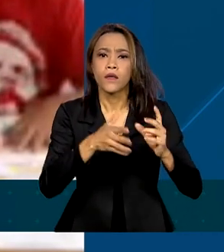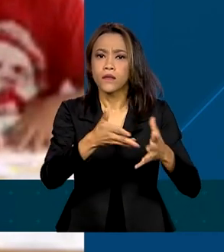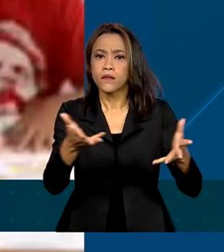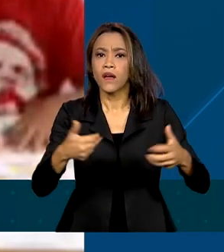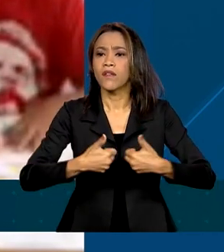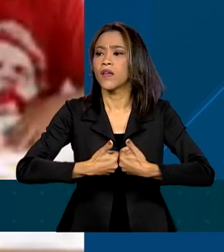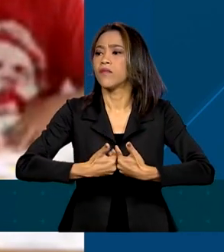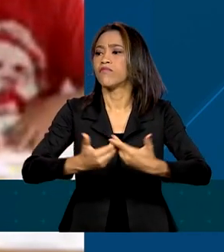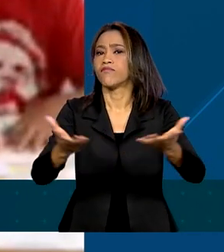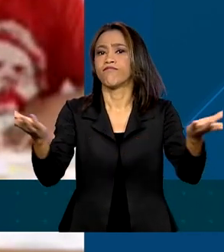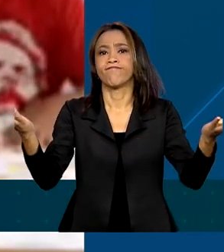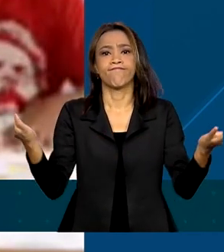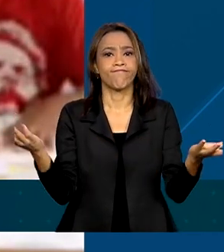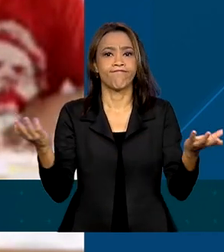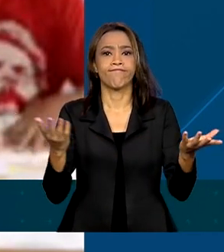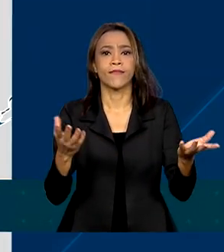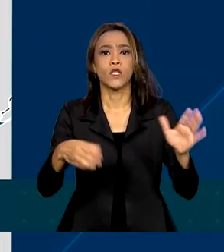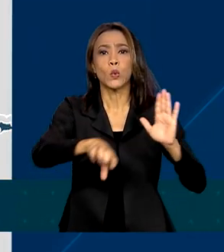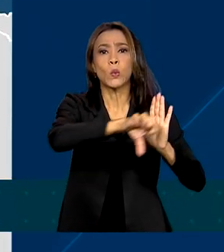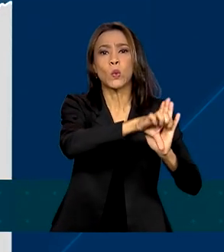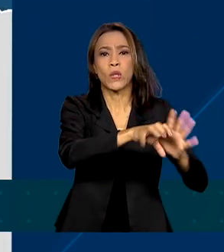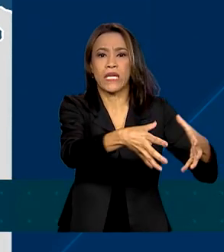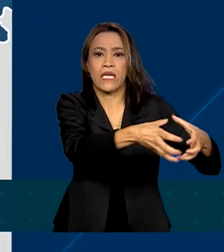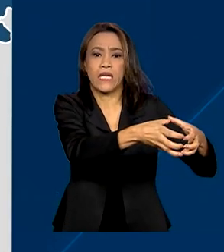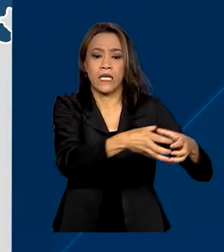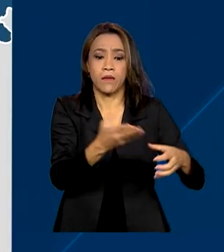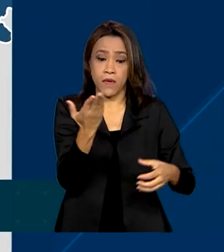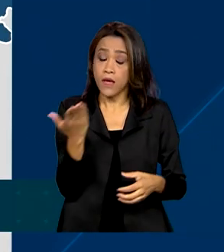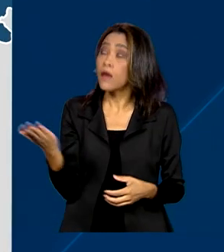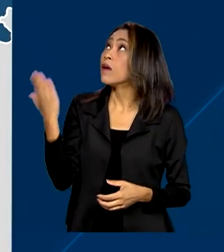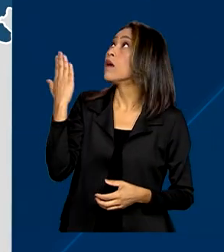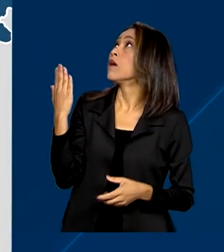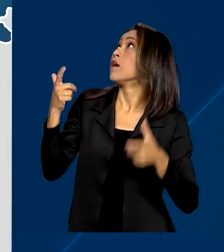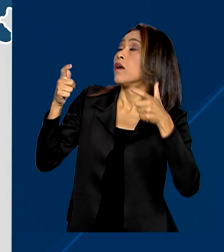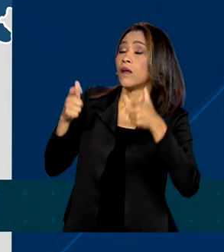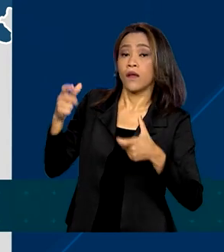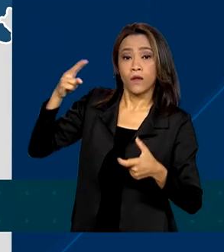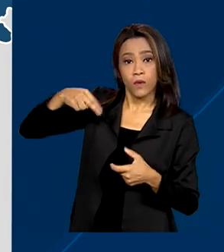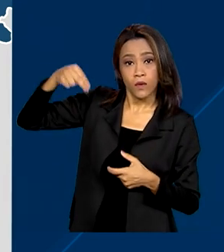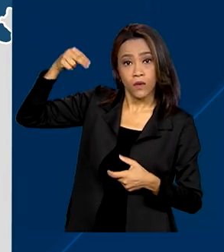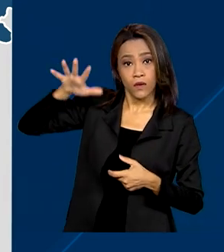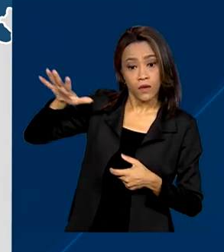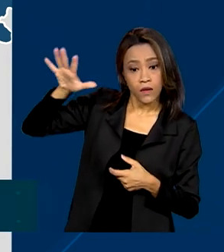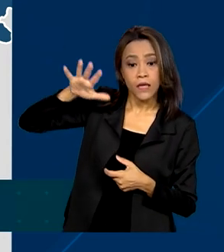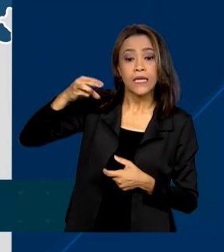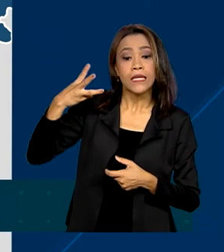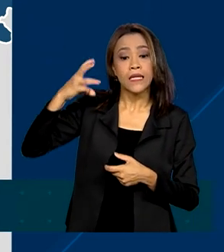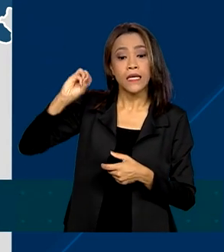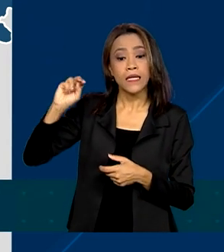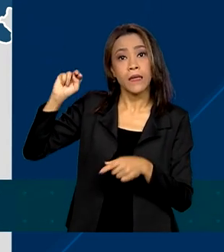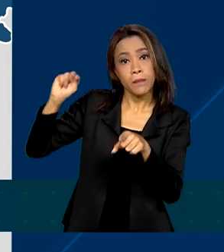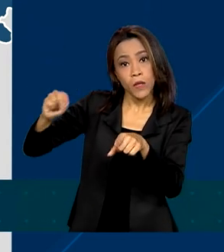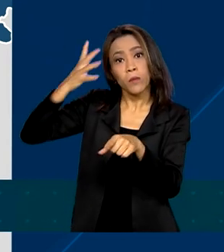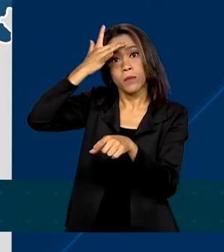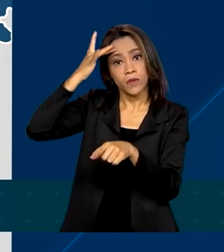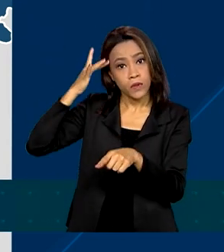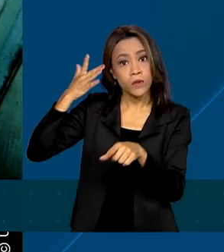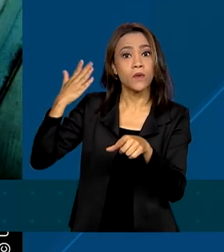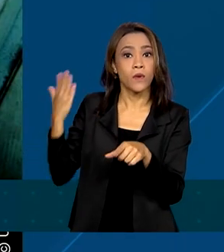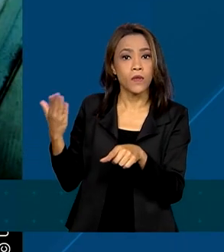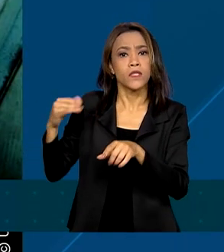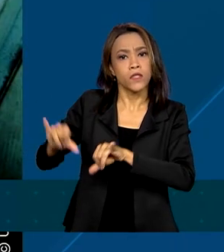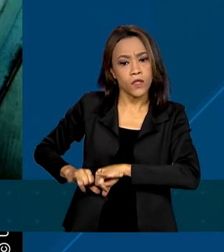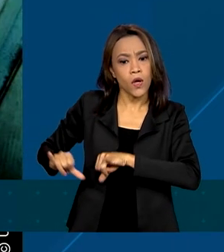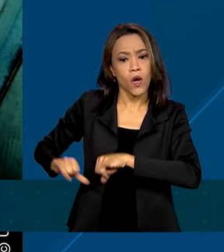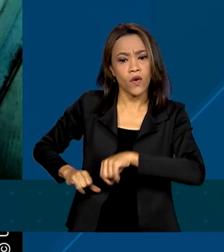mercê do crime organizado. O território Yanomami abriga cerca de 30 mil pessoas e a população